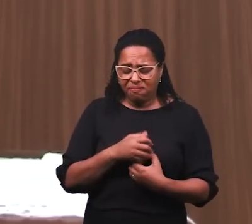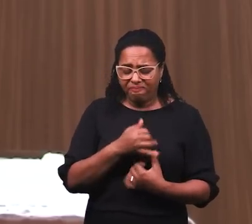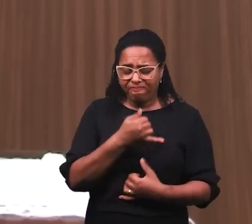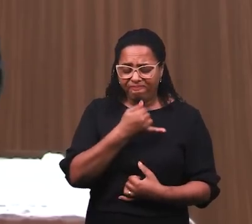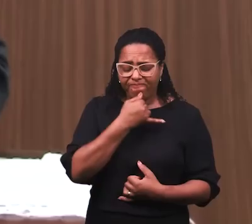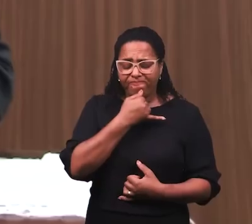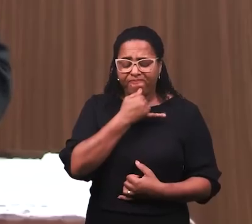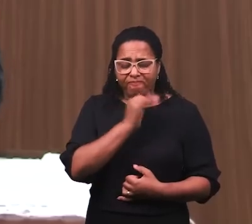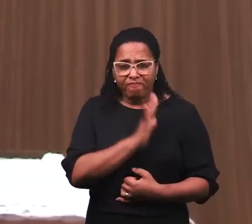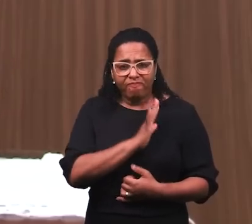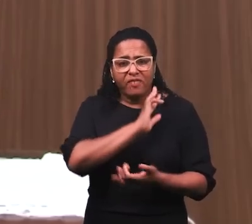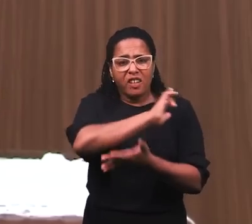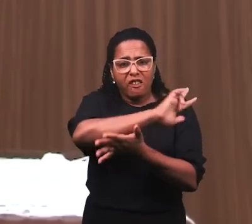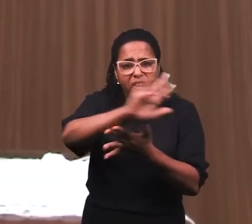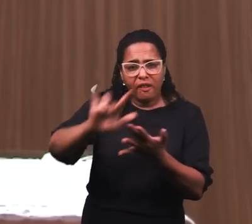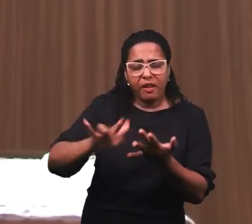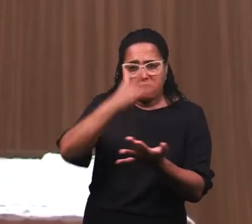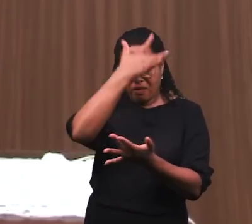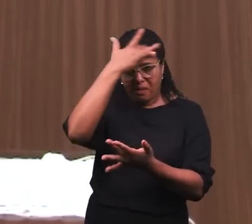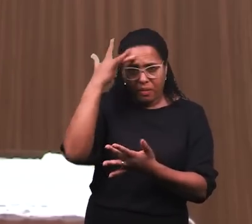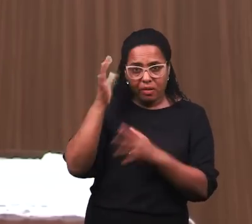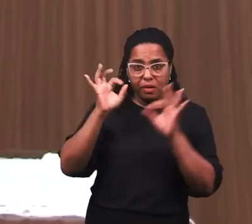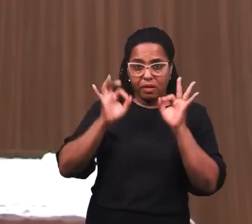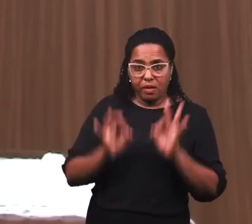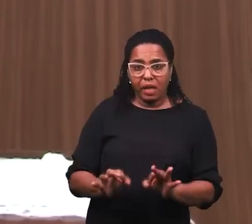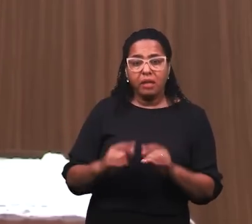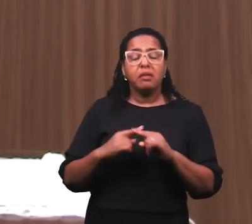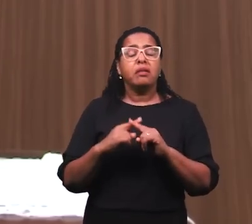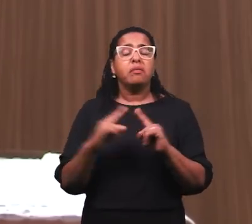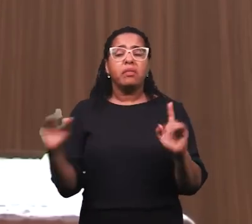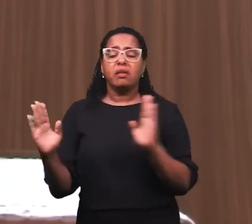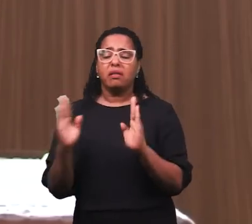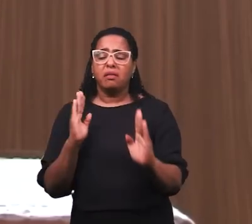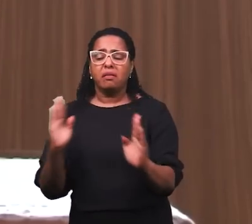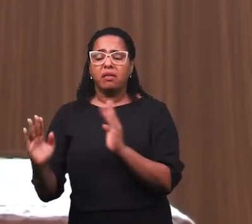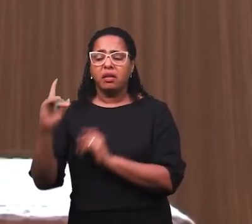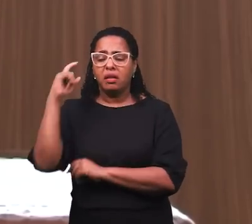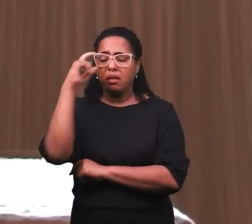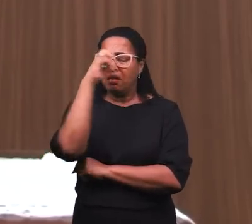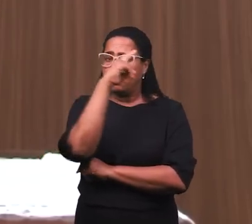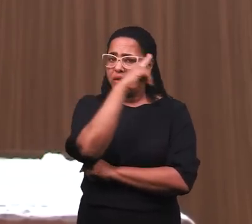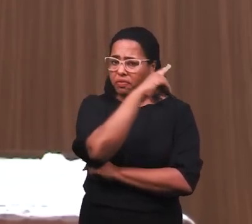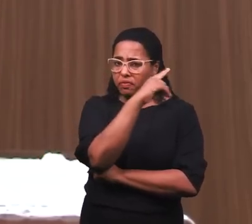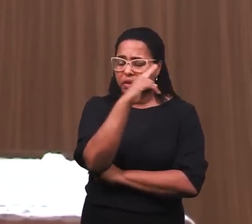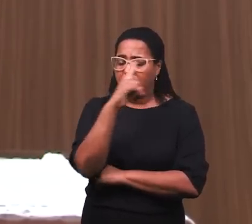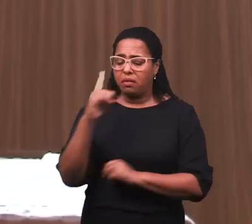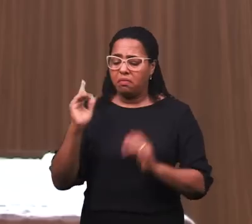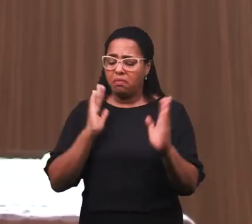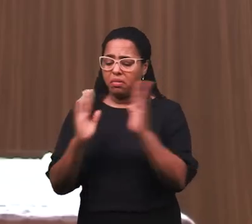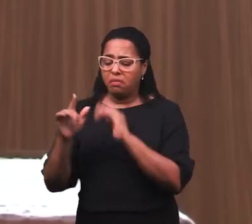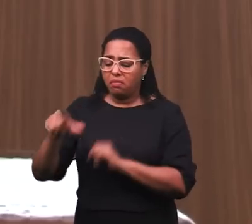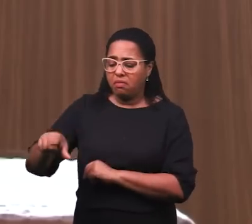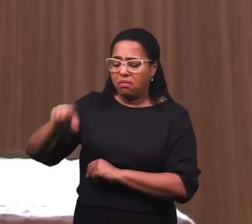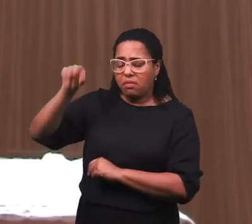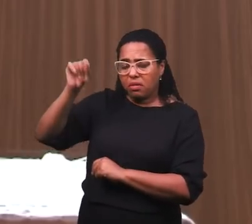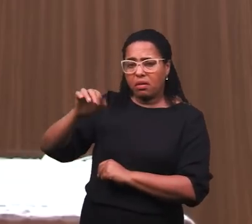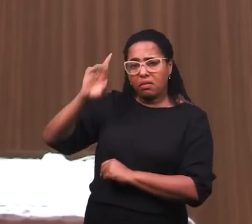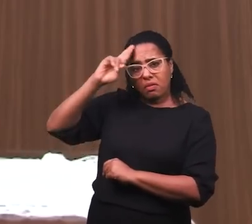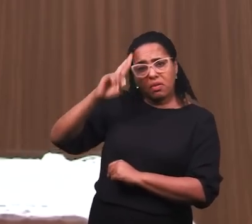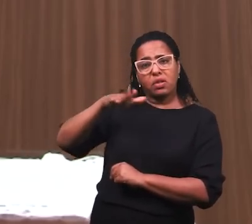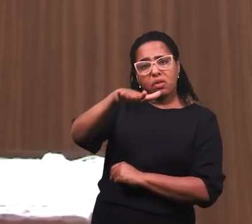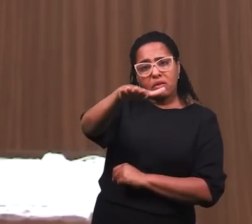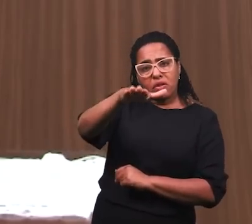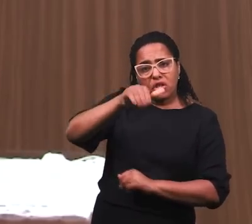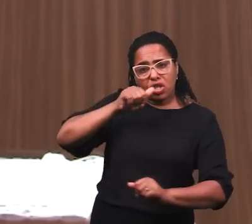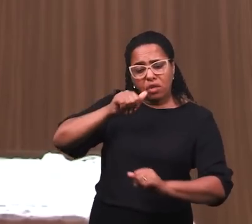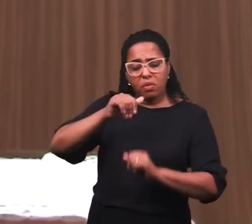afligido o coração de muitas pessoas. Neste momento de dificuldade decisivo, o Senhor fez um chamado